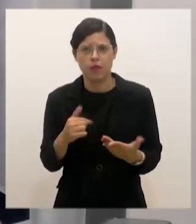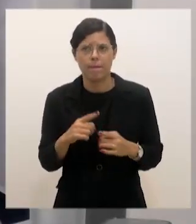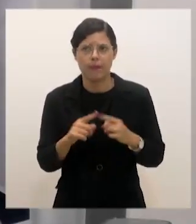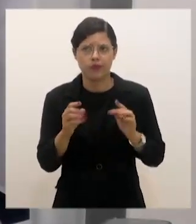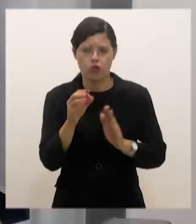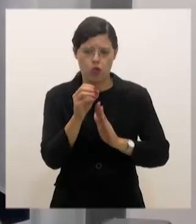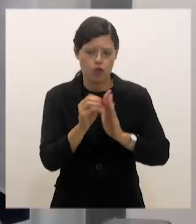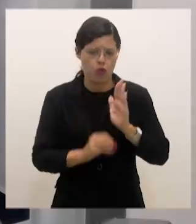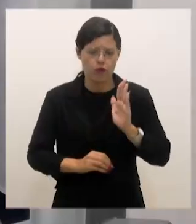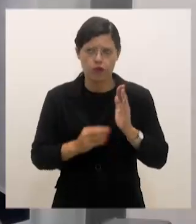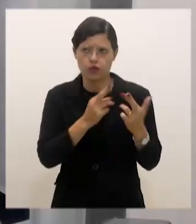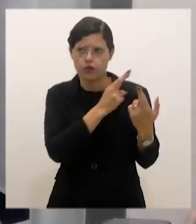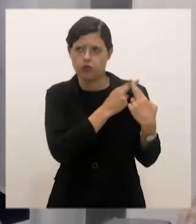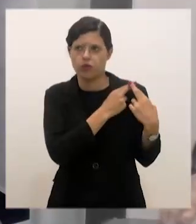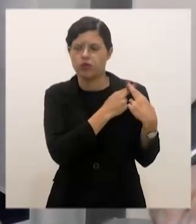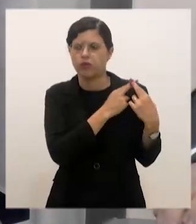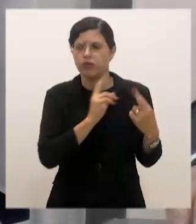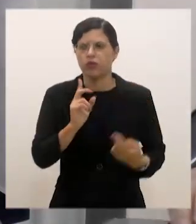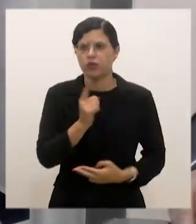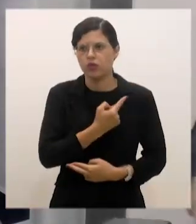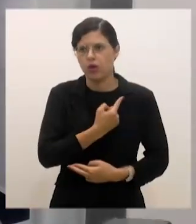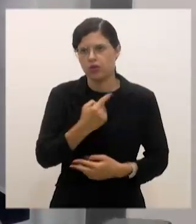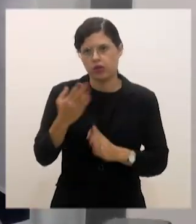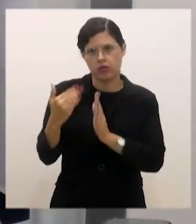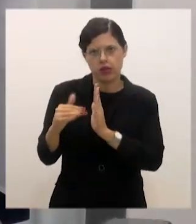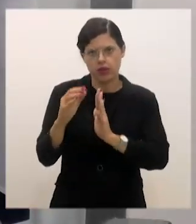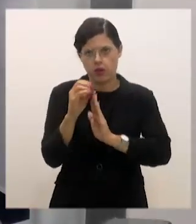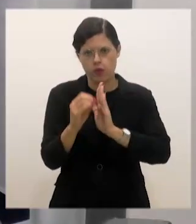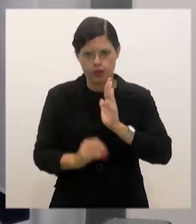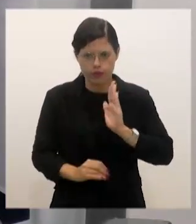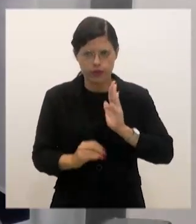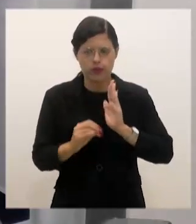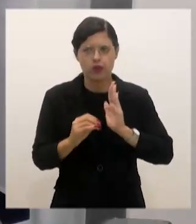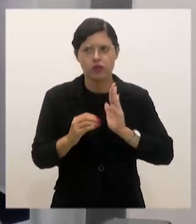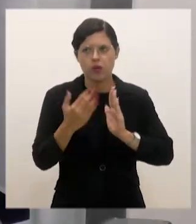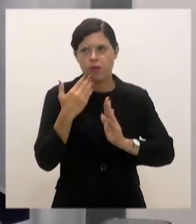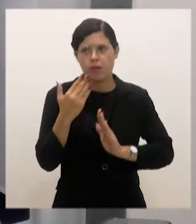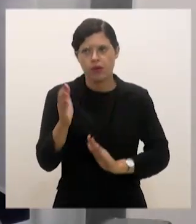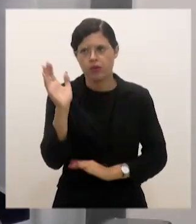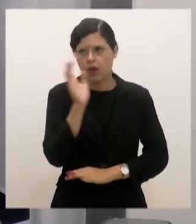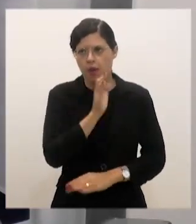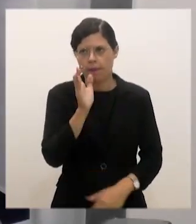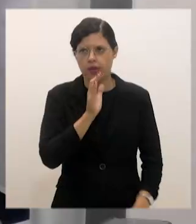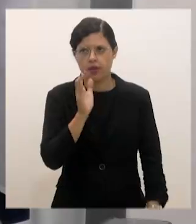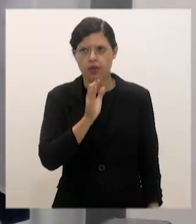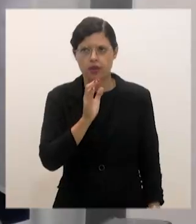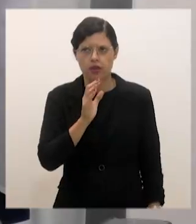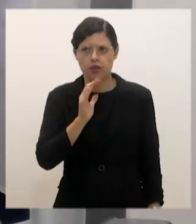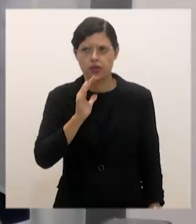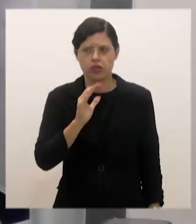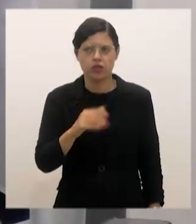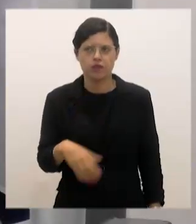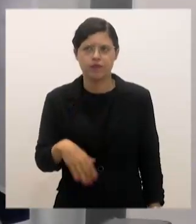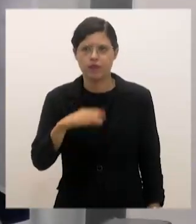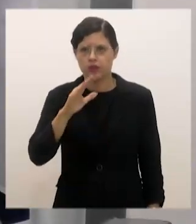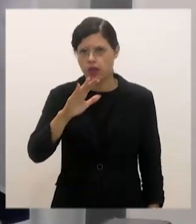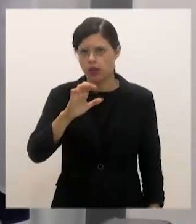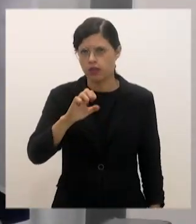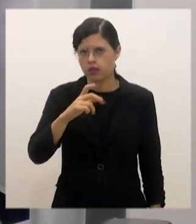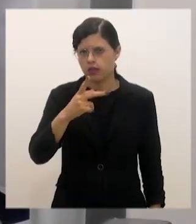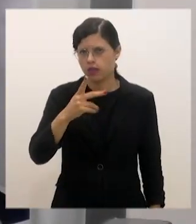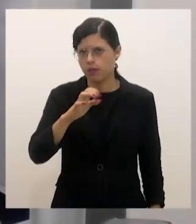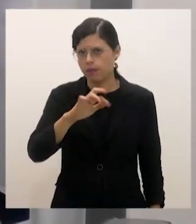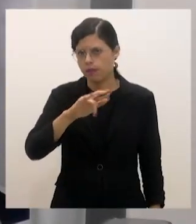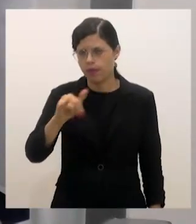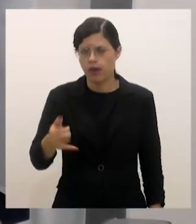fica a responsabilidade nossa de encaminhar o ofício pedindo a máxima celeridade para que venha a resposta, e conforme for,